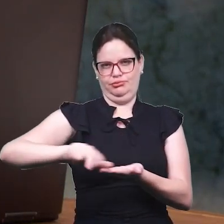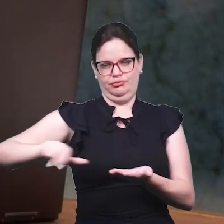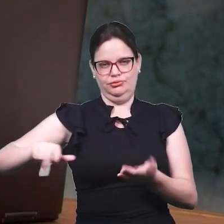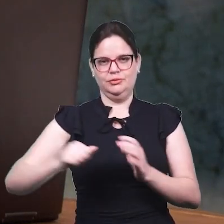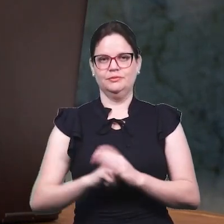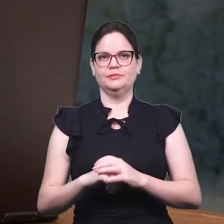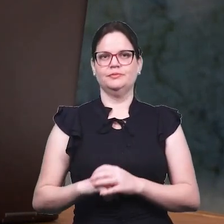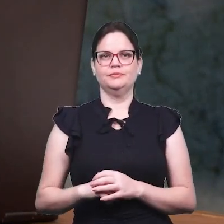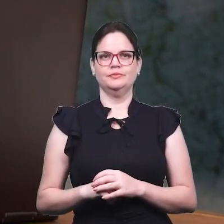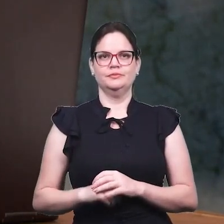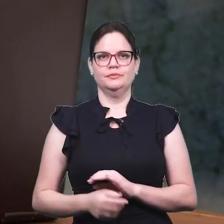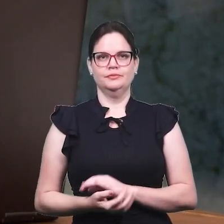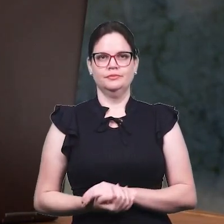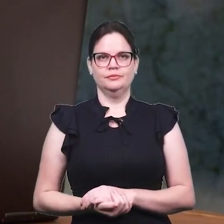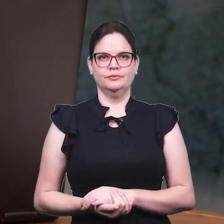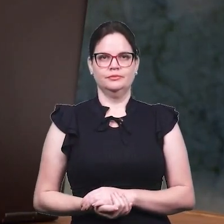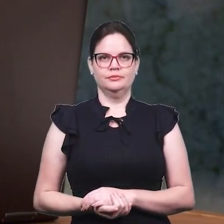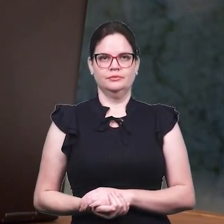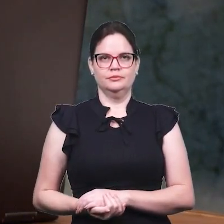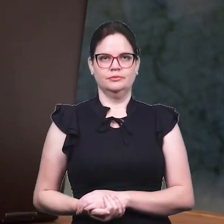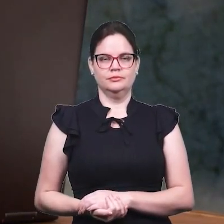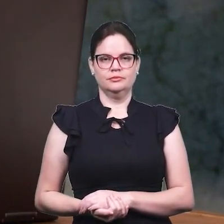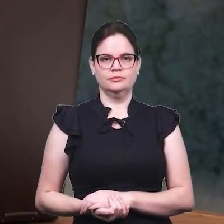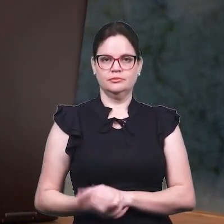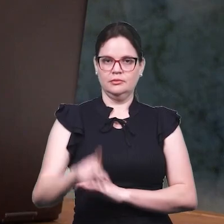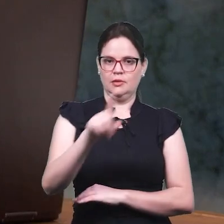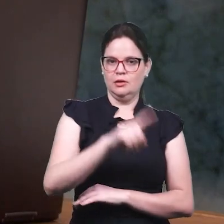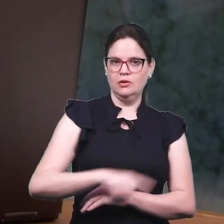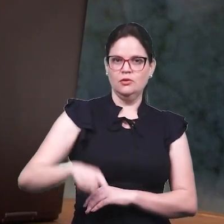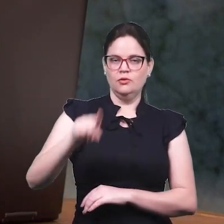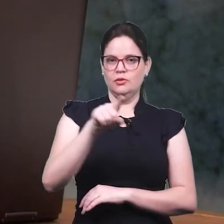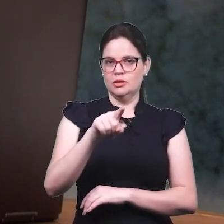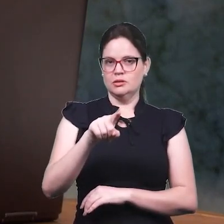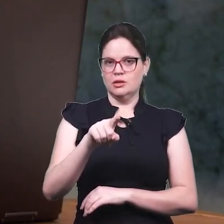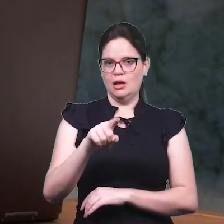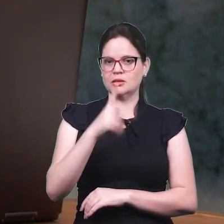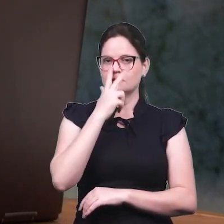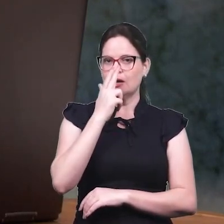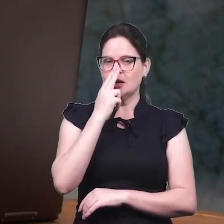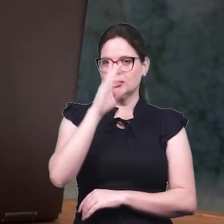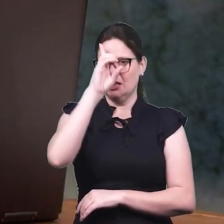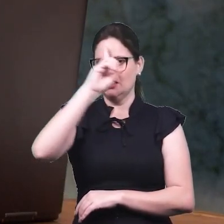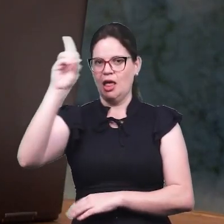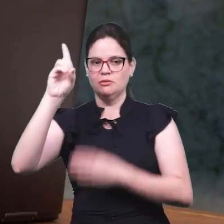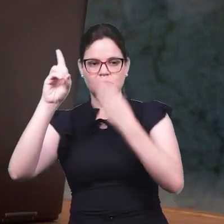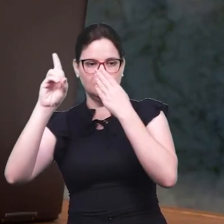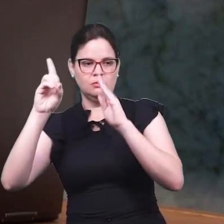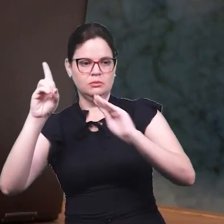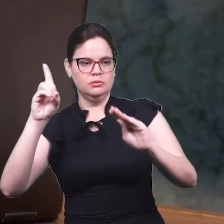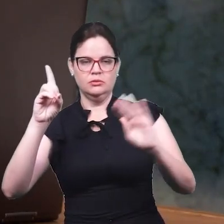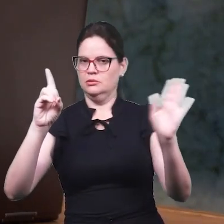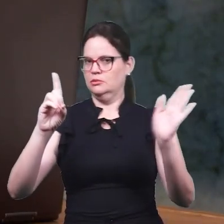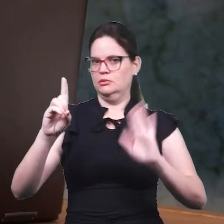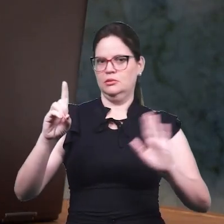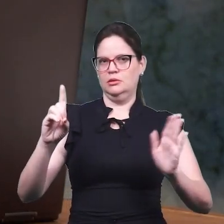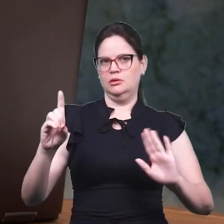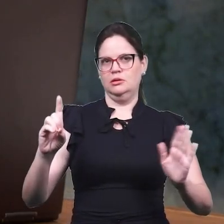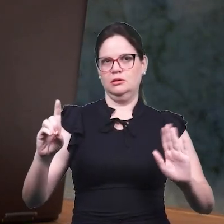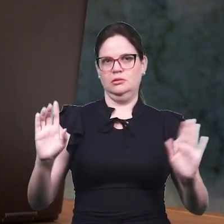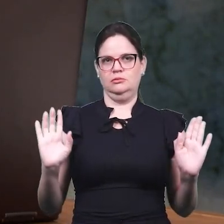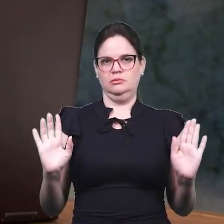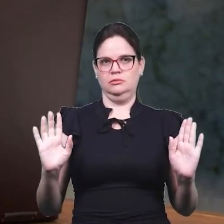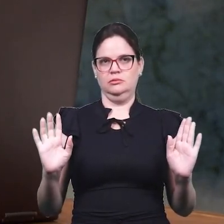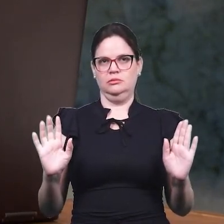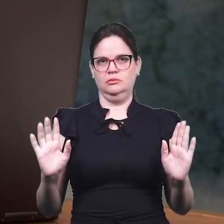aliás, são inexcusáveis diante de Deus. Ele começa dizendo isso, que o homem,